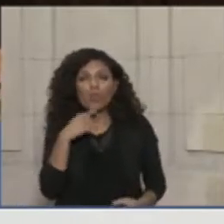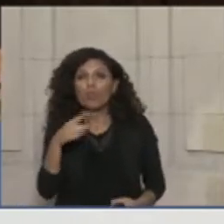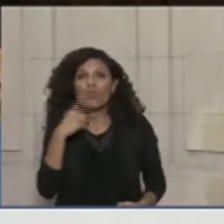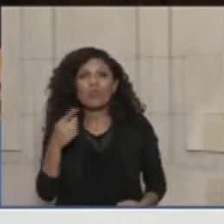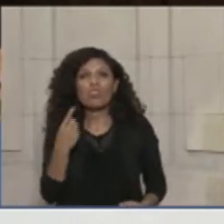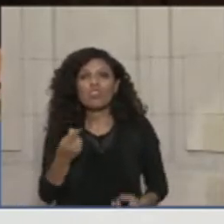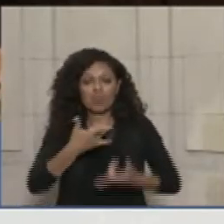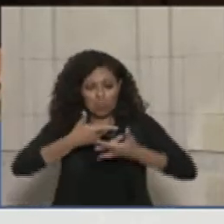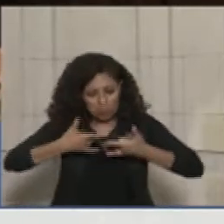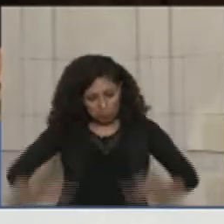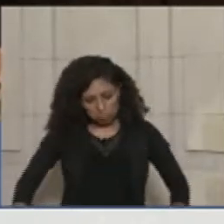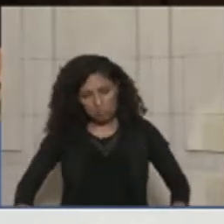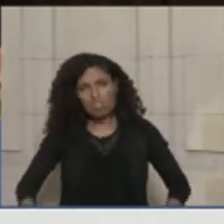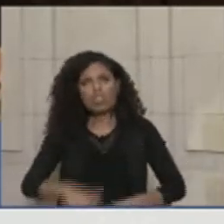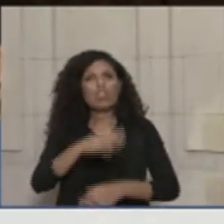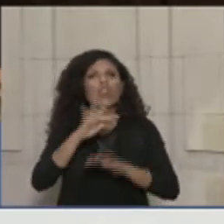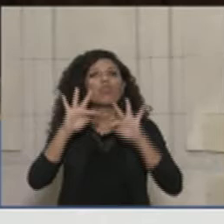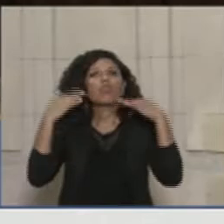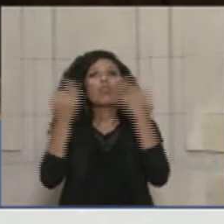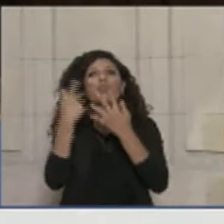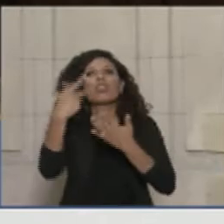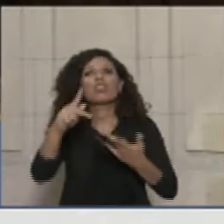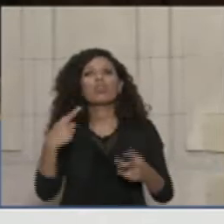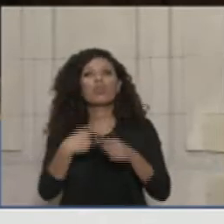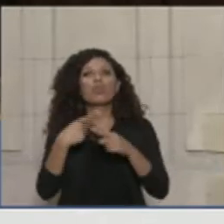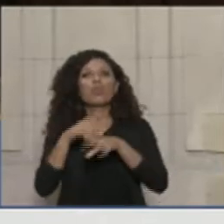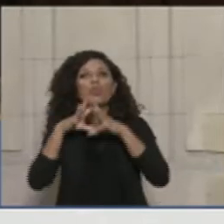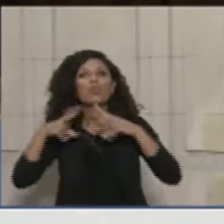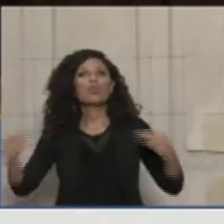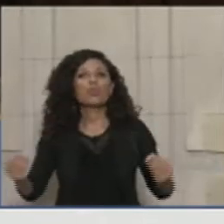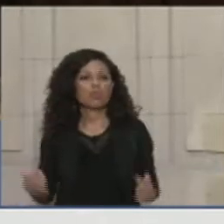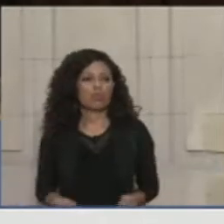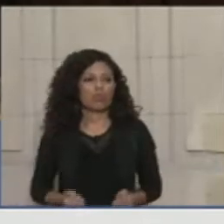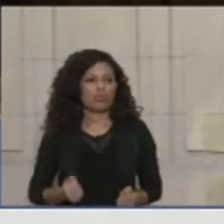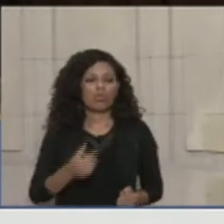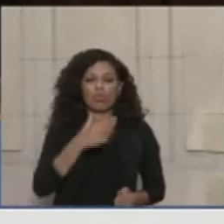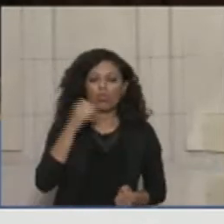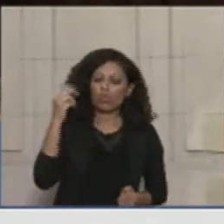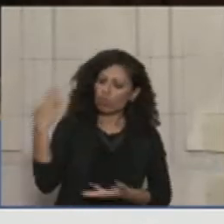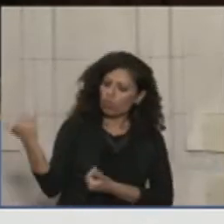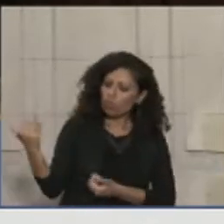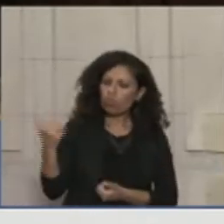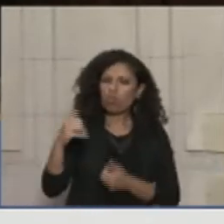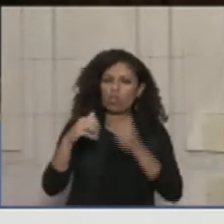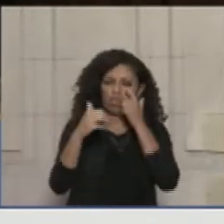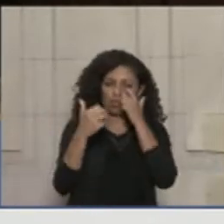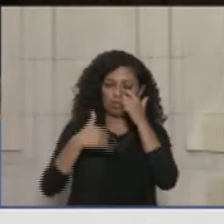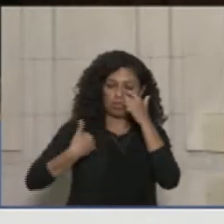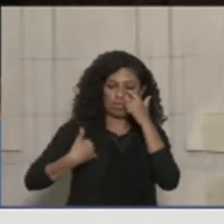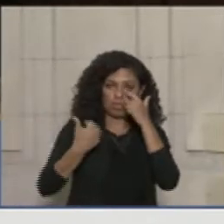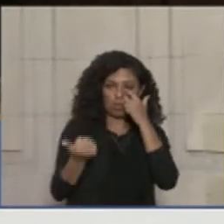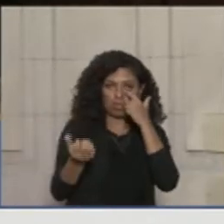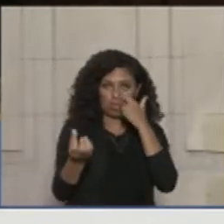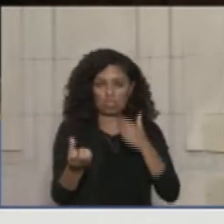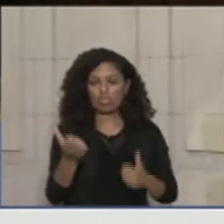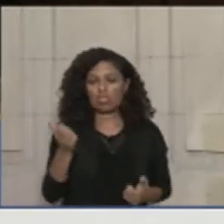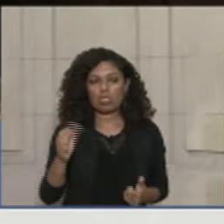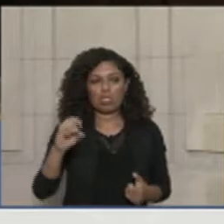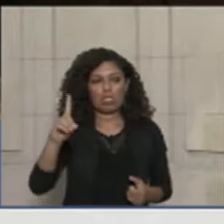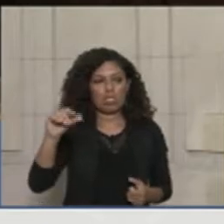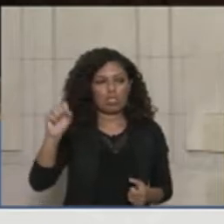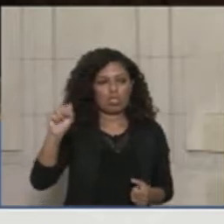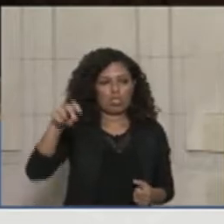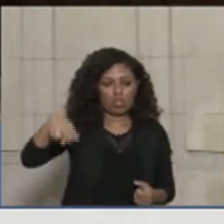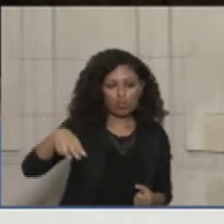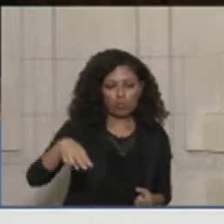enterrar os seus familiares, os seus parentes próximos. Edson Luiz, um jovem de 16 anos, ele foi morto